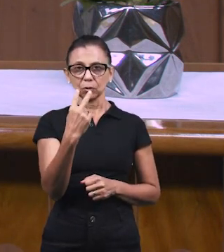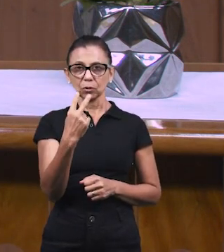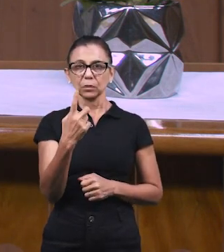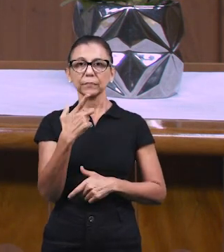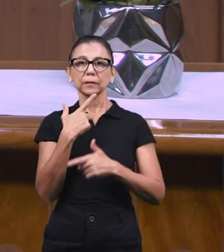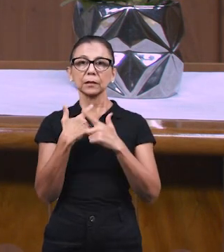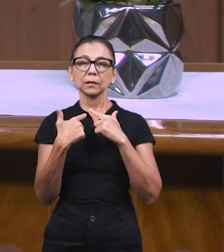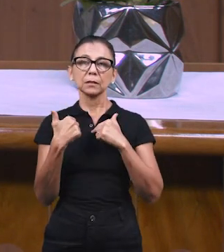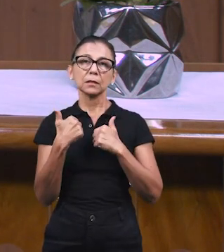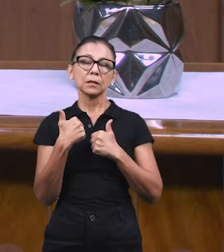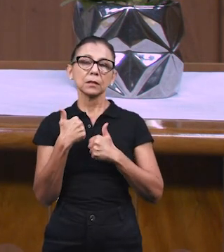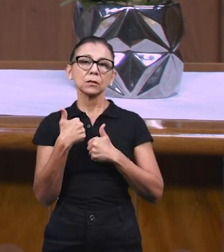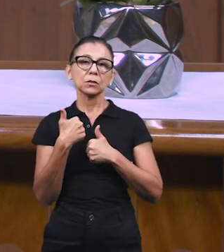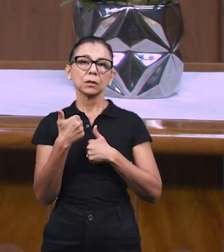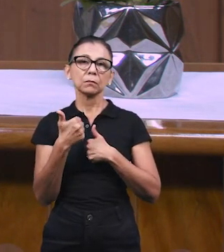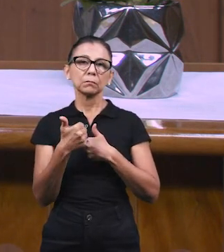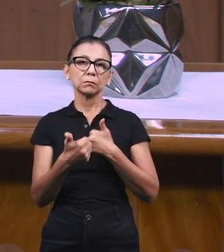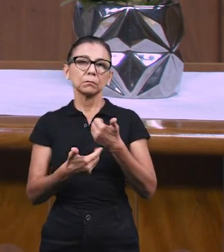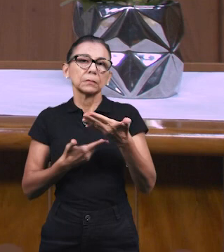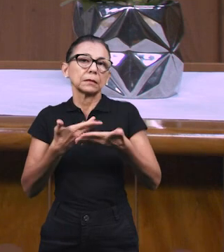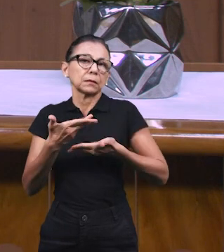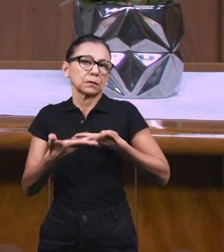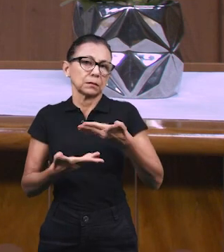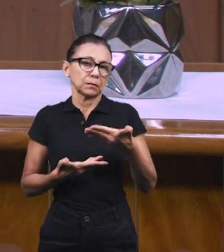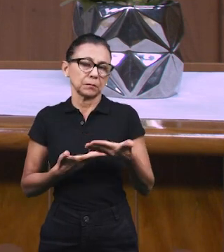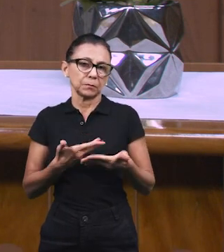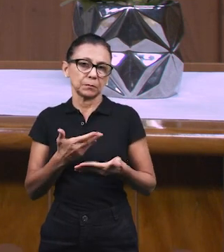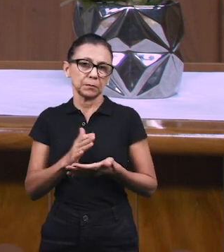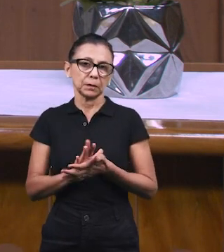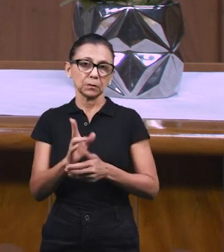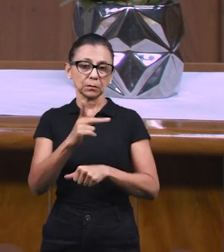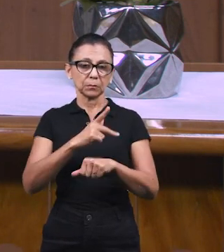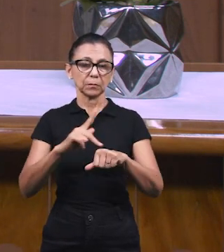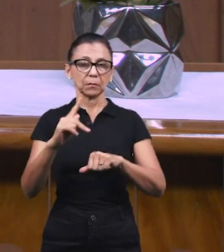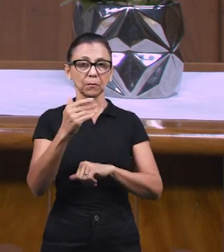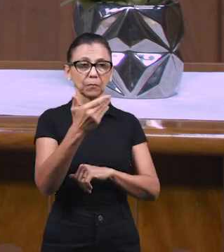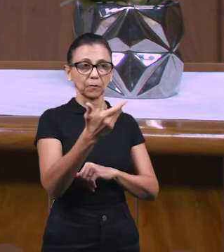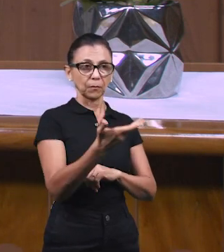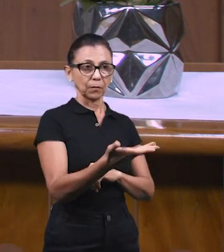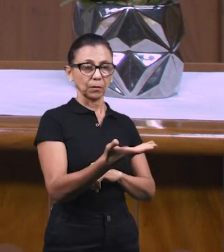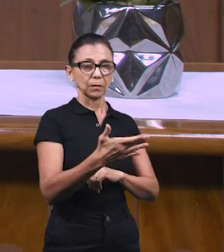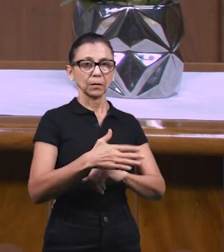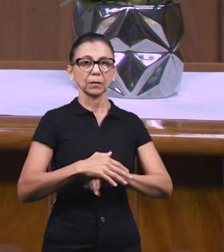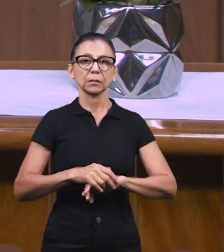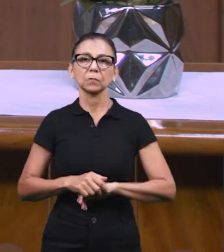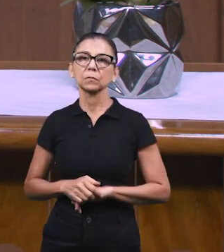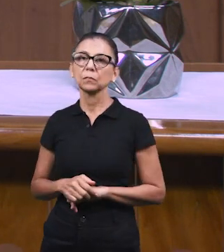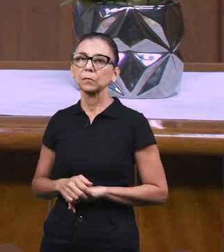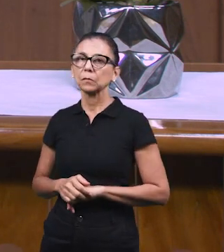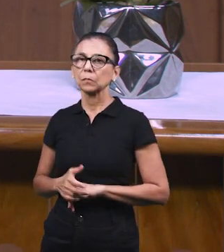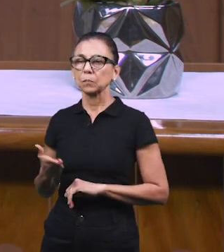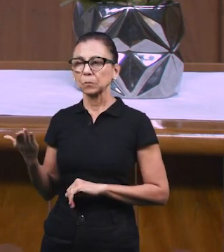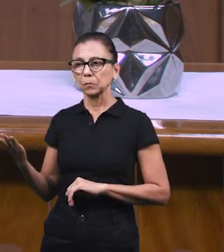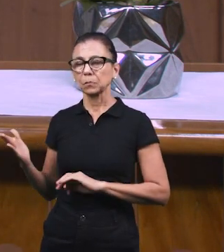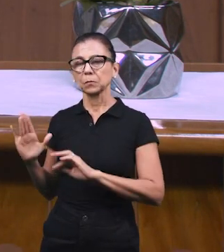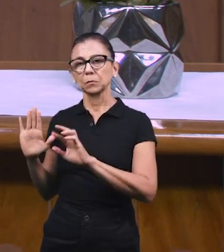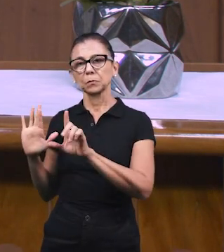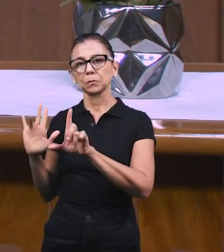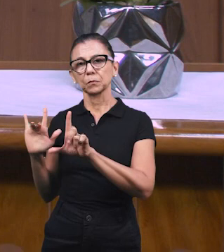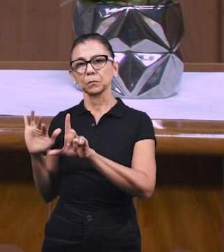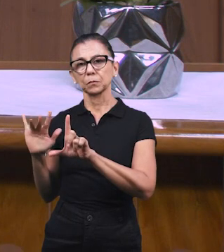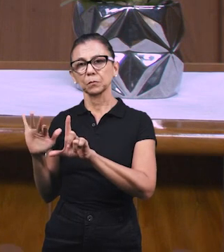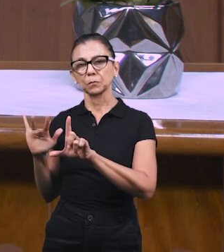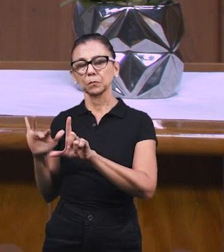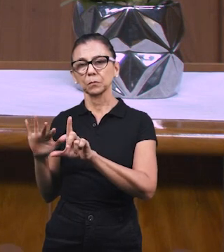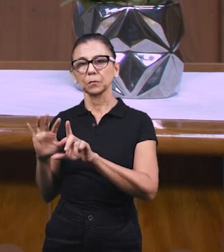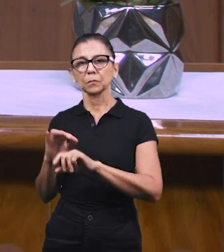um atendimento e que estão no exterior, nós temos aí na tela o QR Code